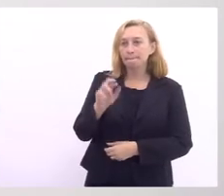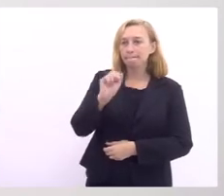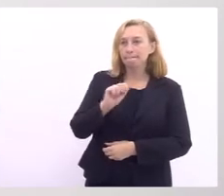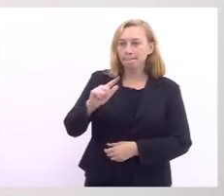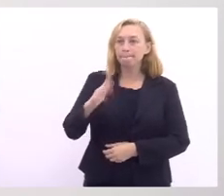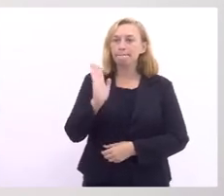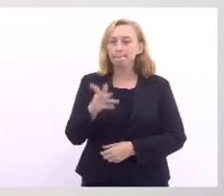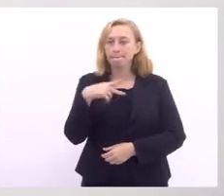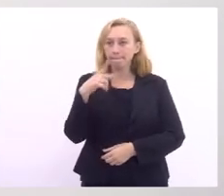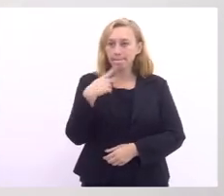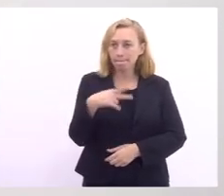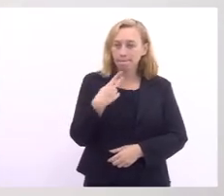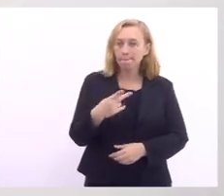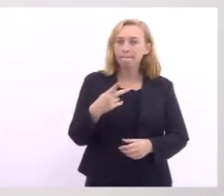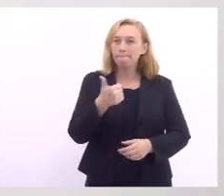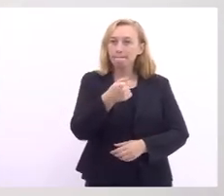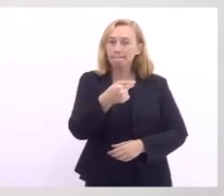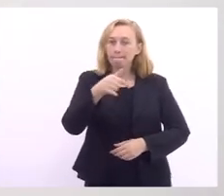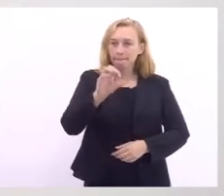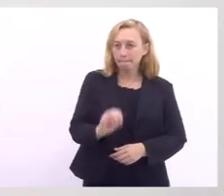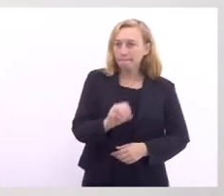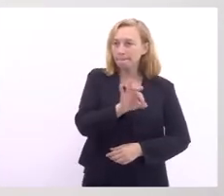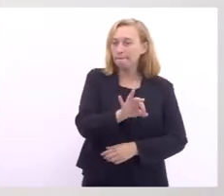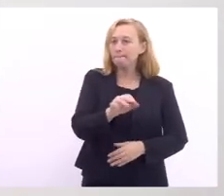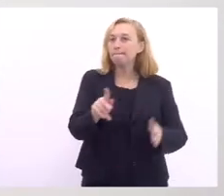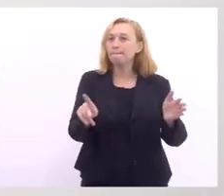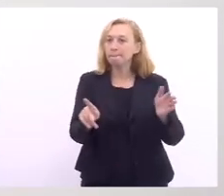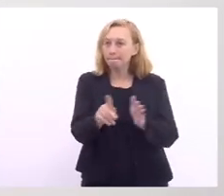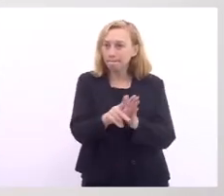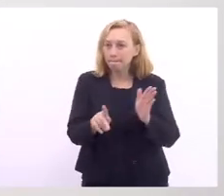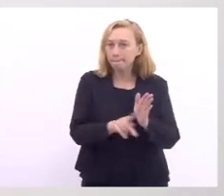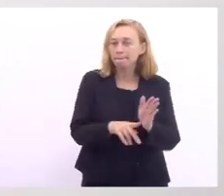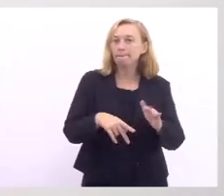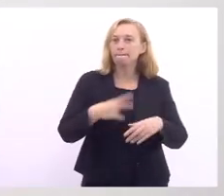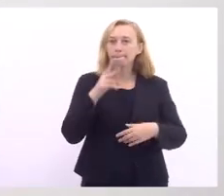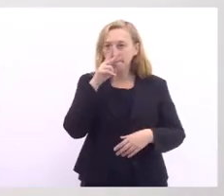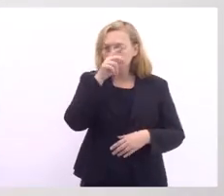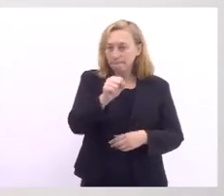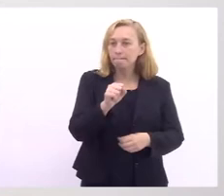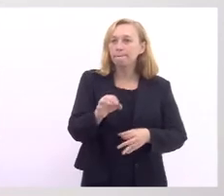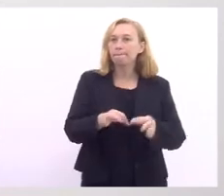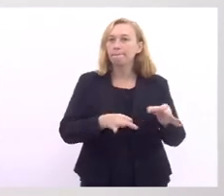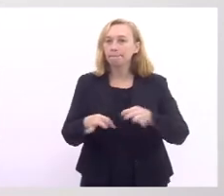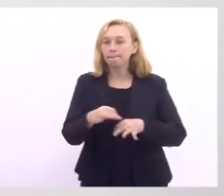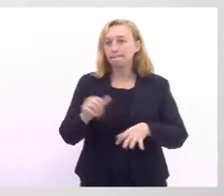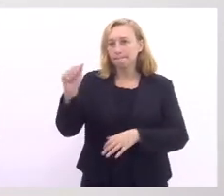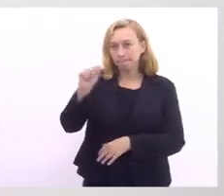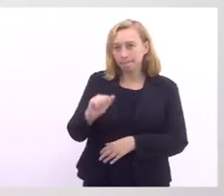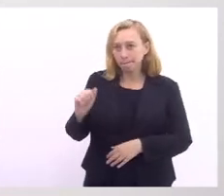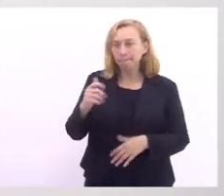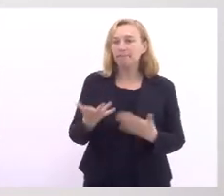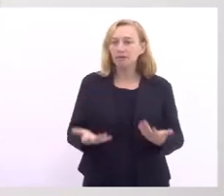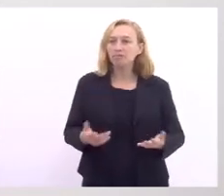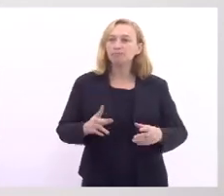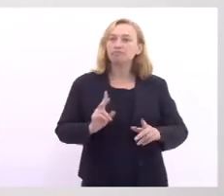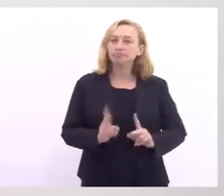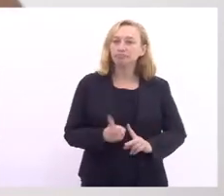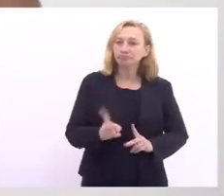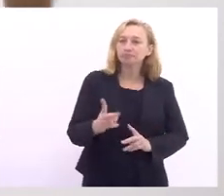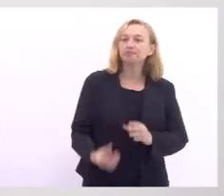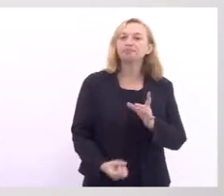a gente já foi mais de 70 projetos nessa região metropolitana fortalecendo organizações coletivos para seguirem